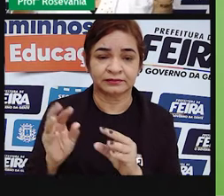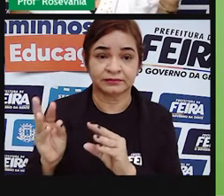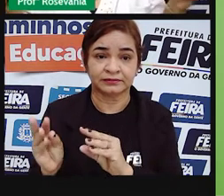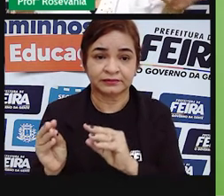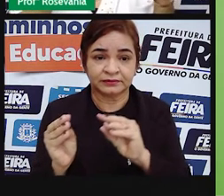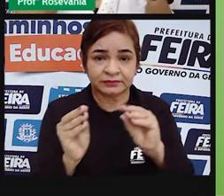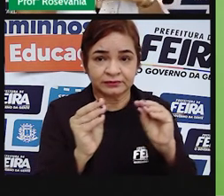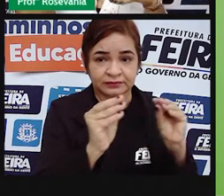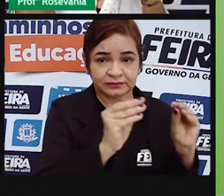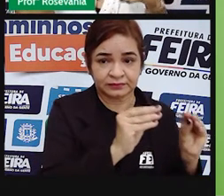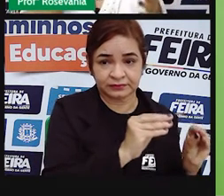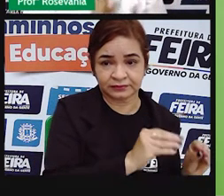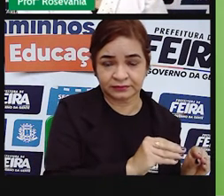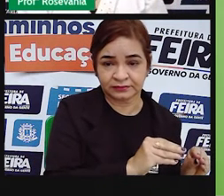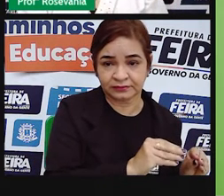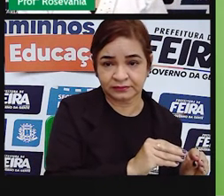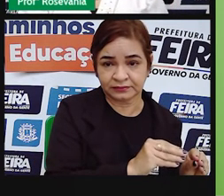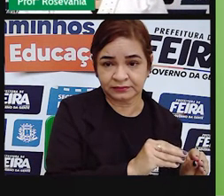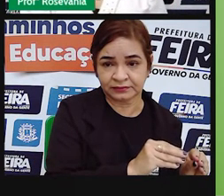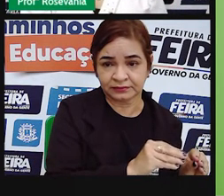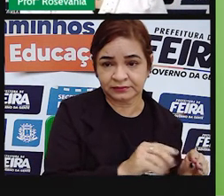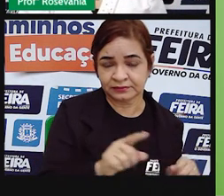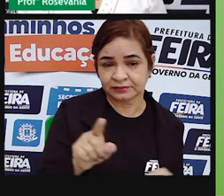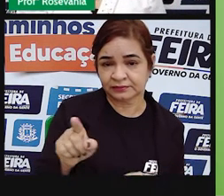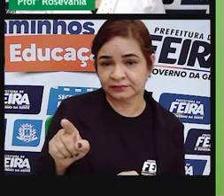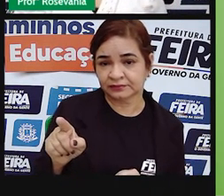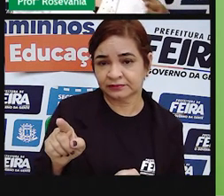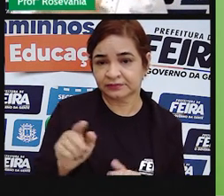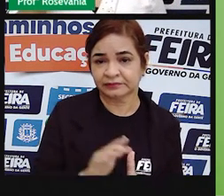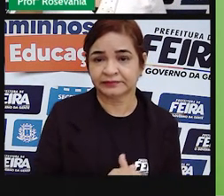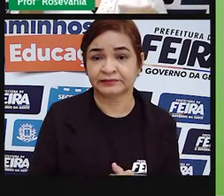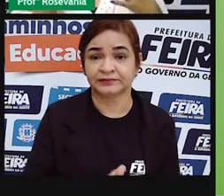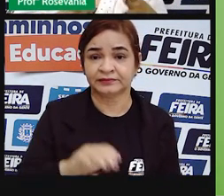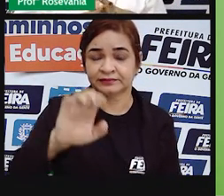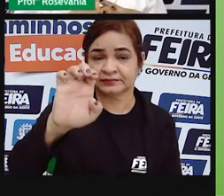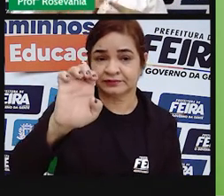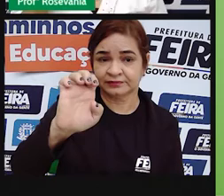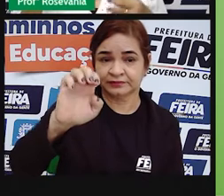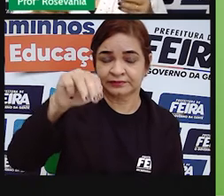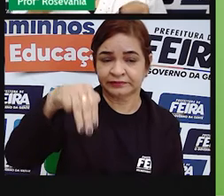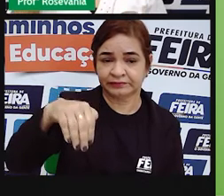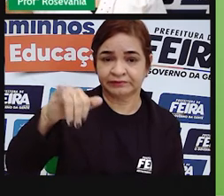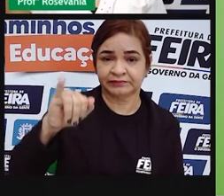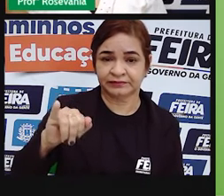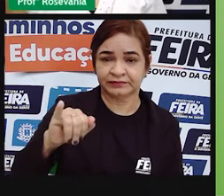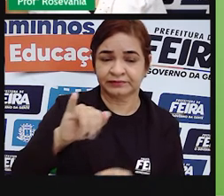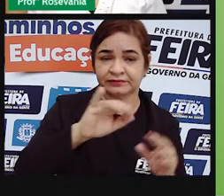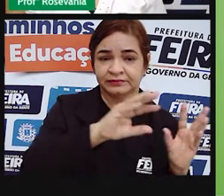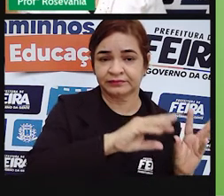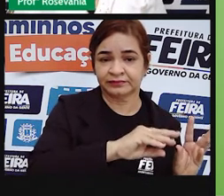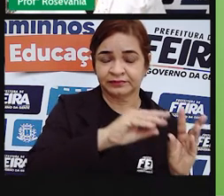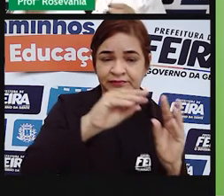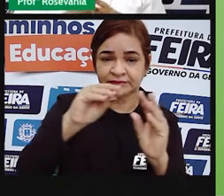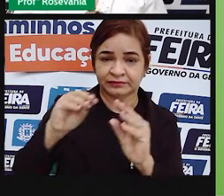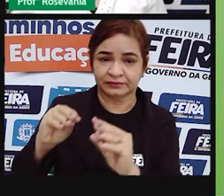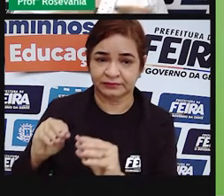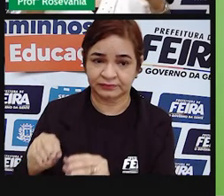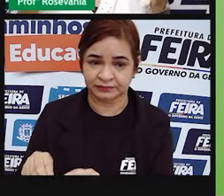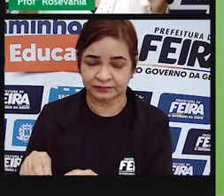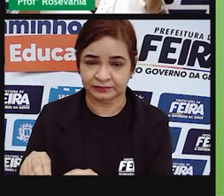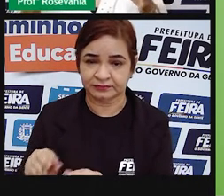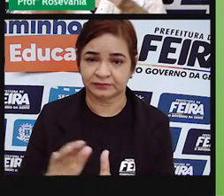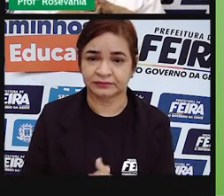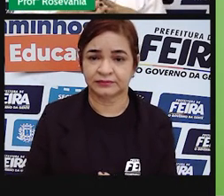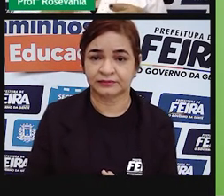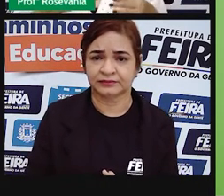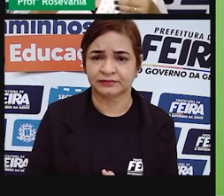de emigração, ali está destacadinho, né? A letra E em vermelho. Então, é saída da população de um determinado local. E